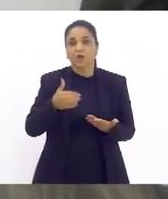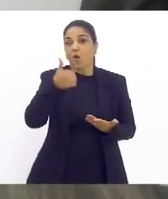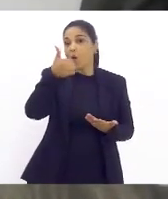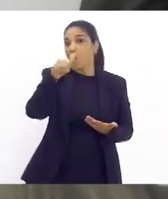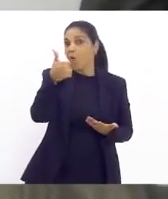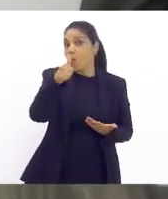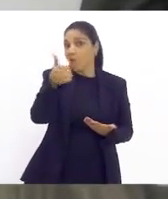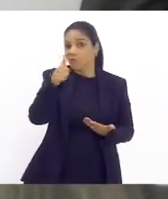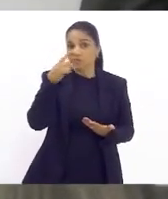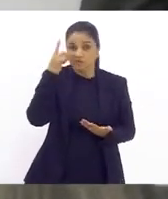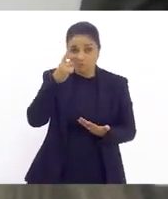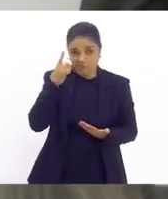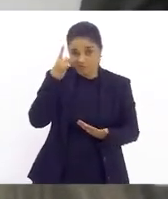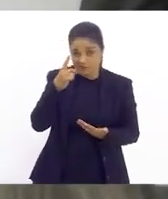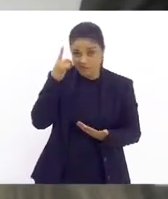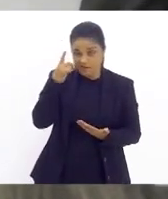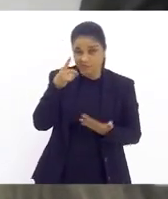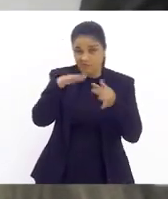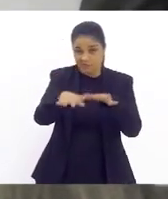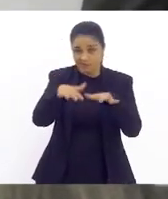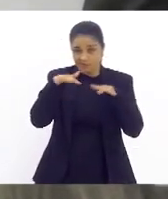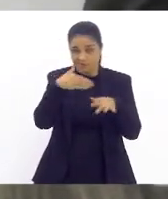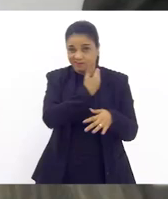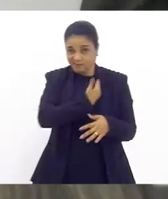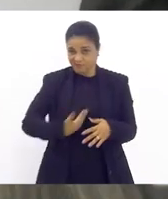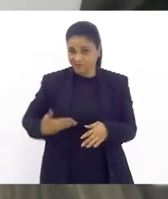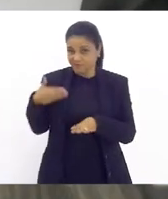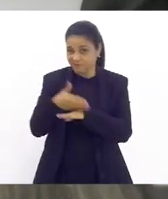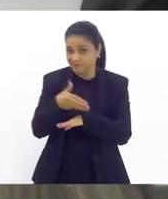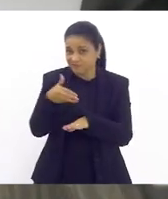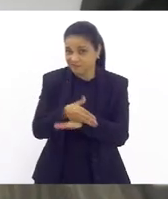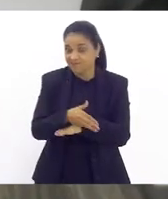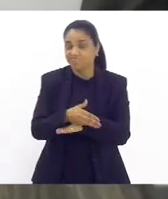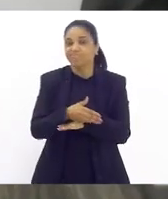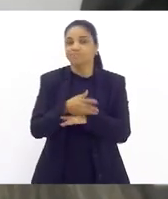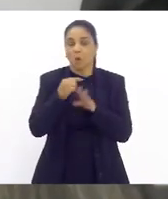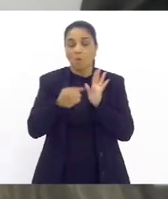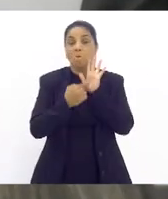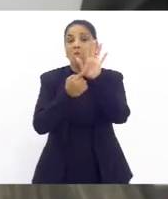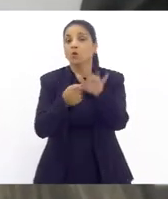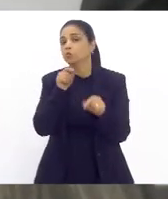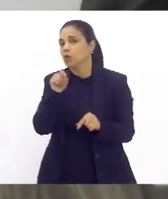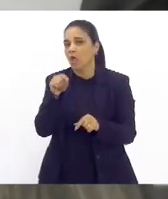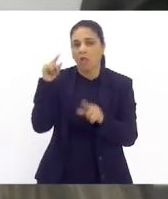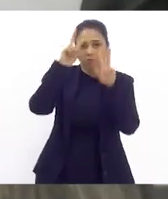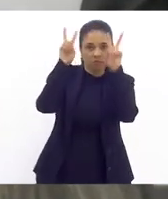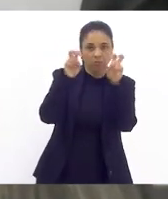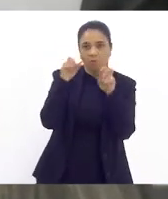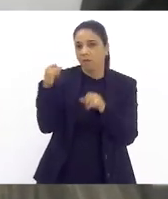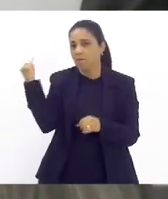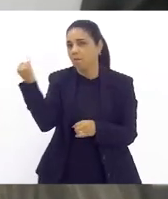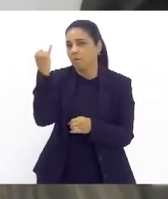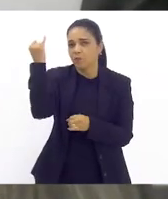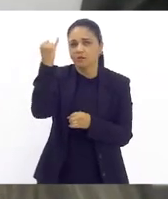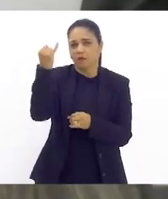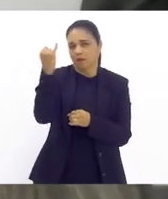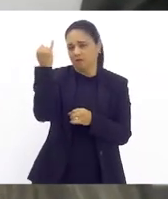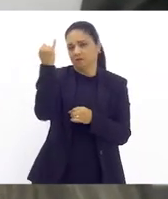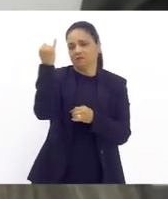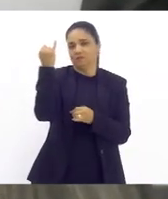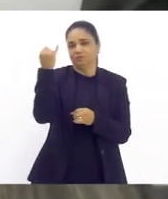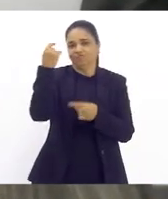Deputado 11 Deputados de presente o que demonstra o quanto o tema é importante o quanto o tema é rico